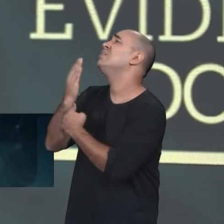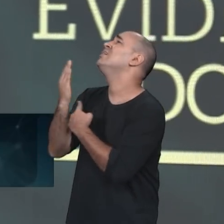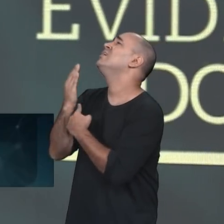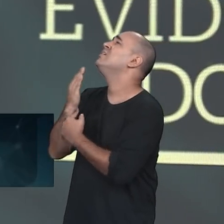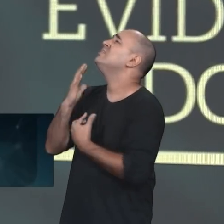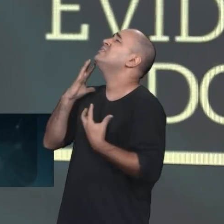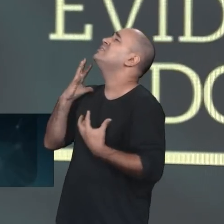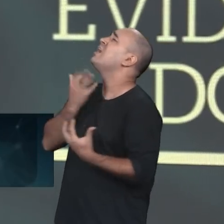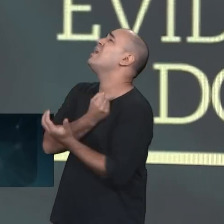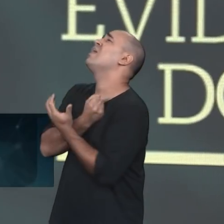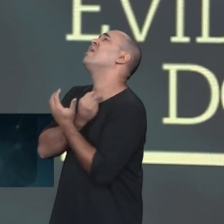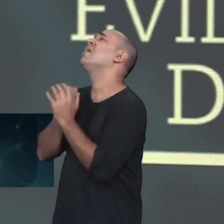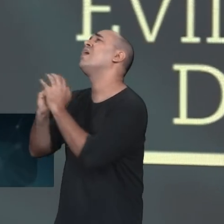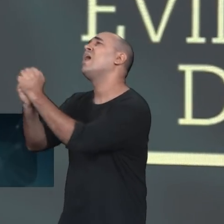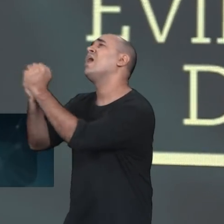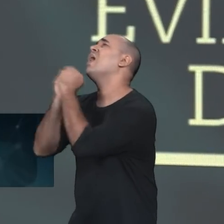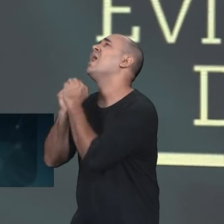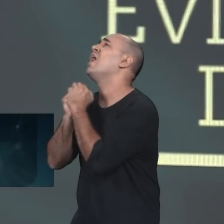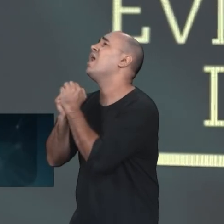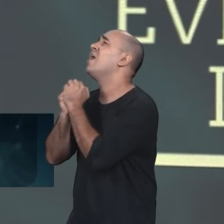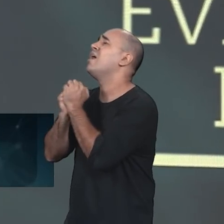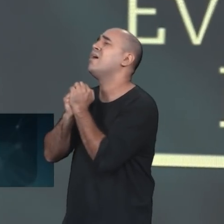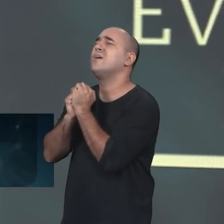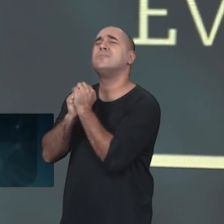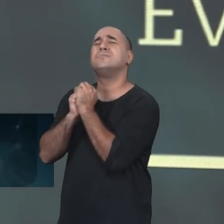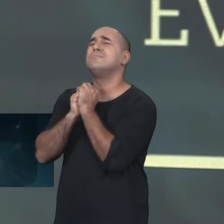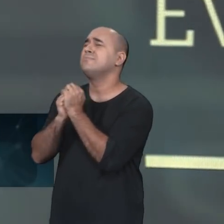Senhor Jesus.